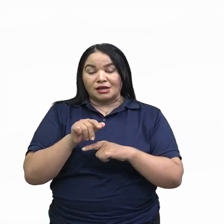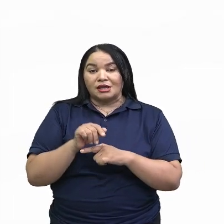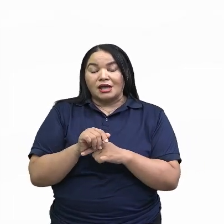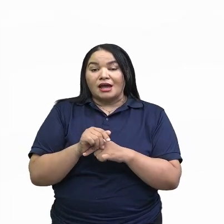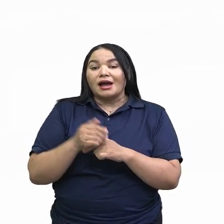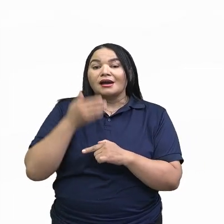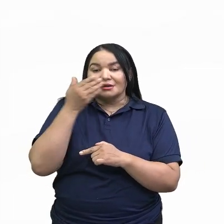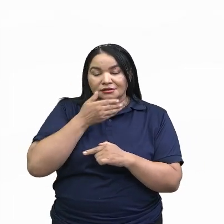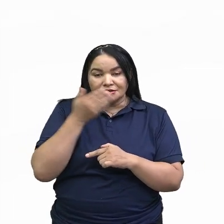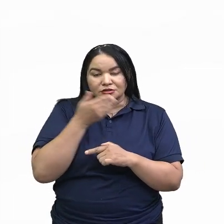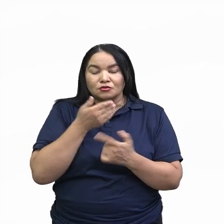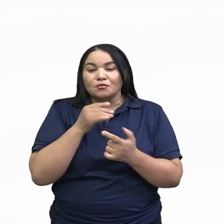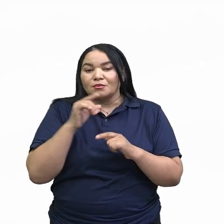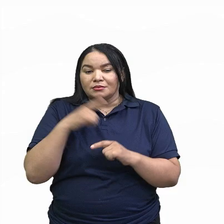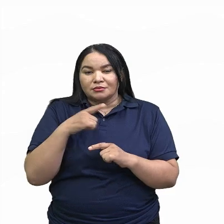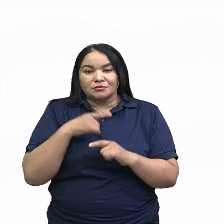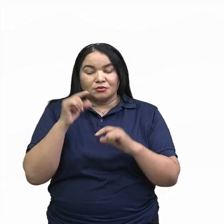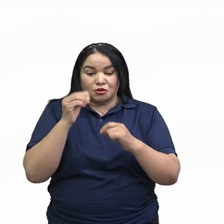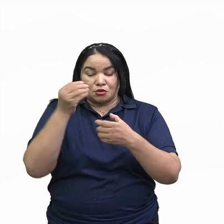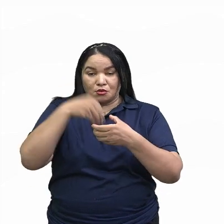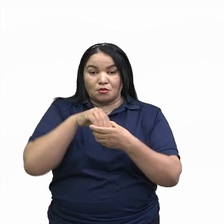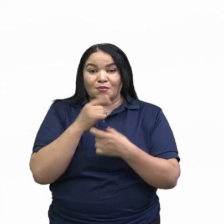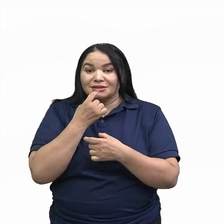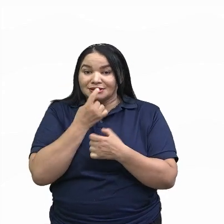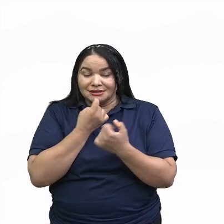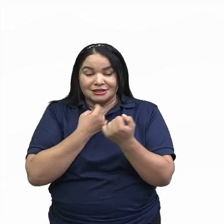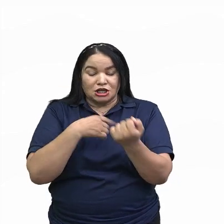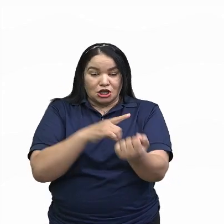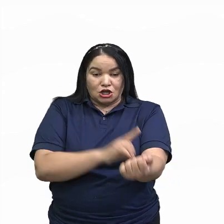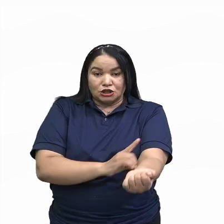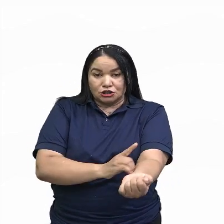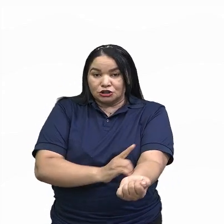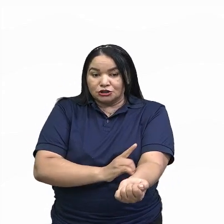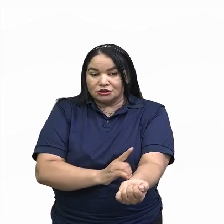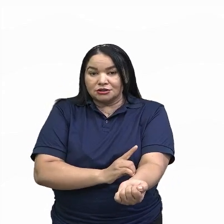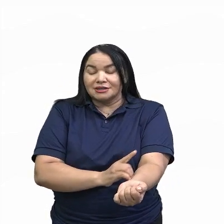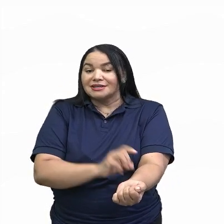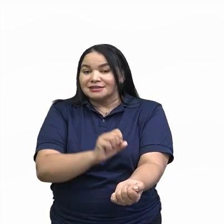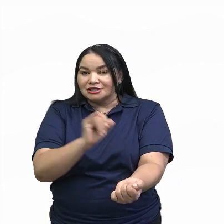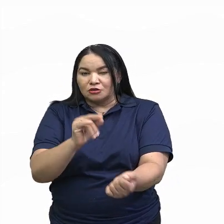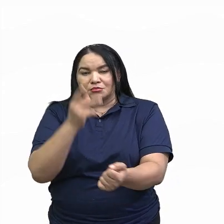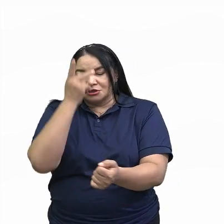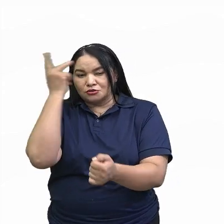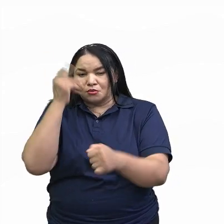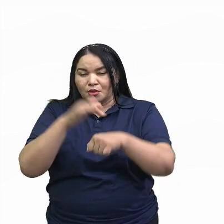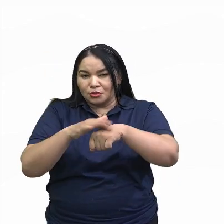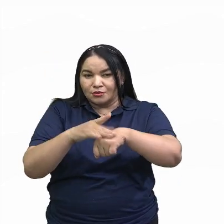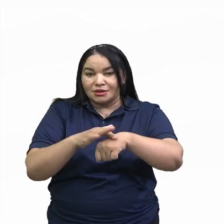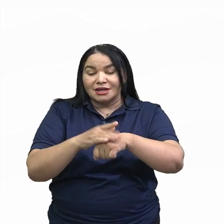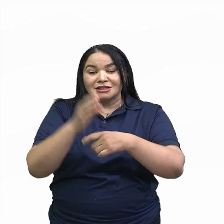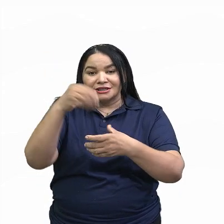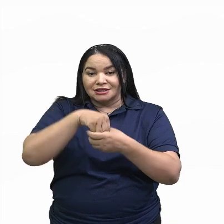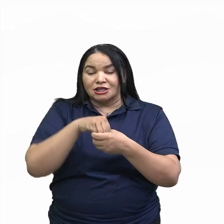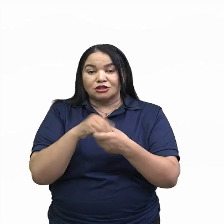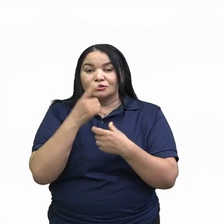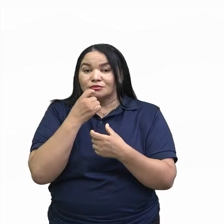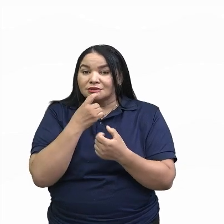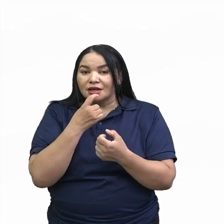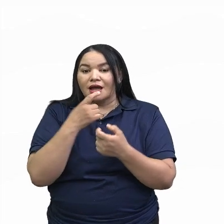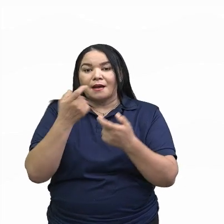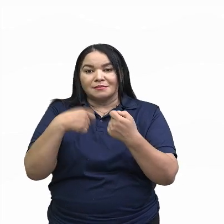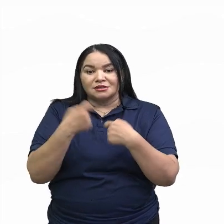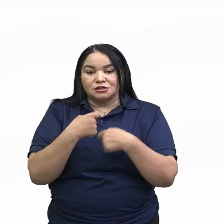essa deficiência, essa grande quantidade de açúcar fica ali presente no sangue. E aí a pessoa precisa o